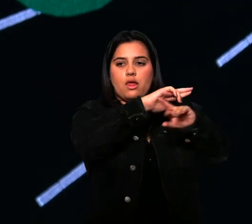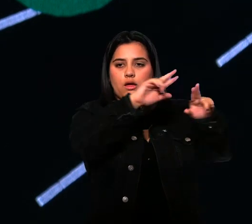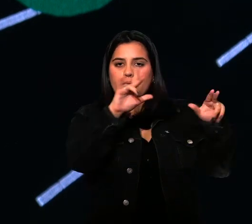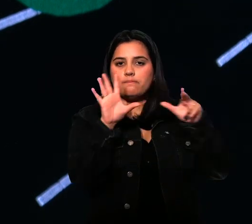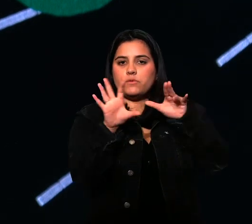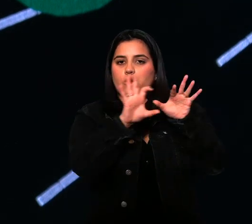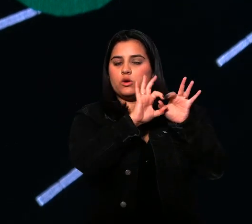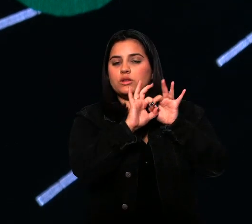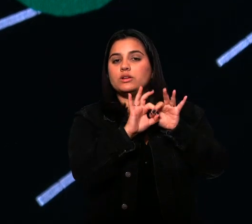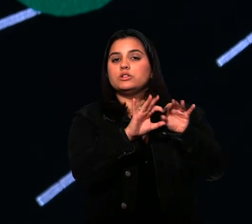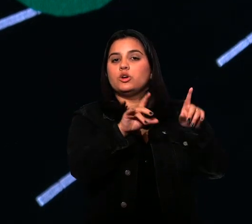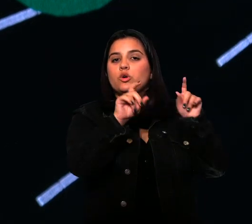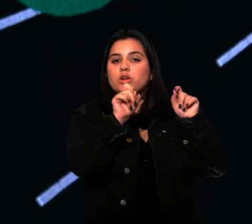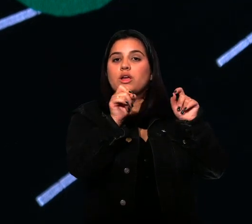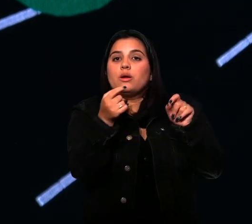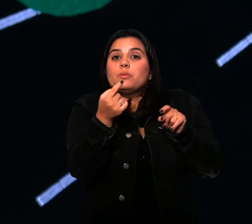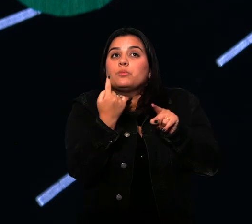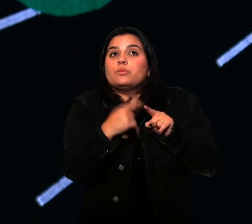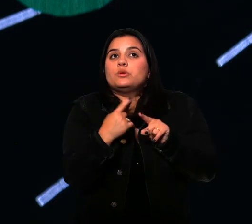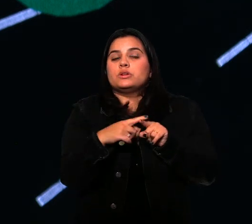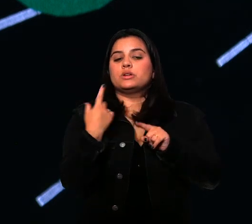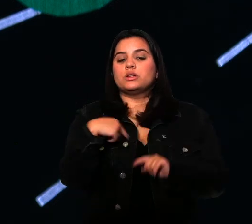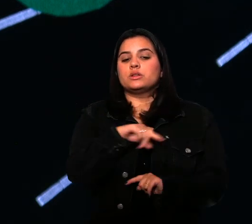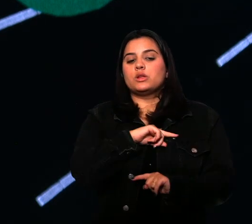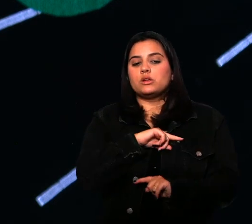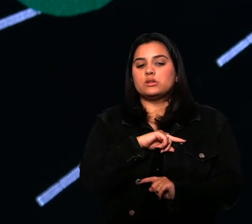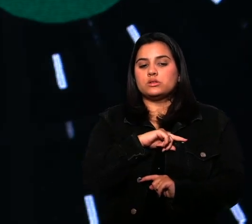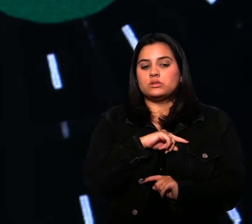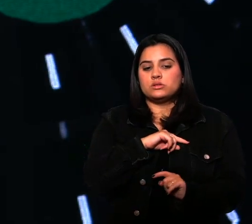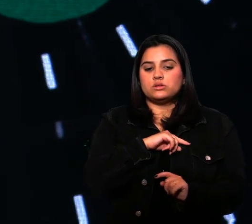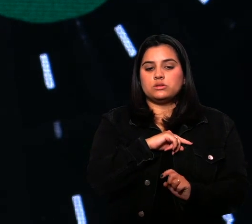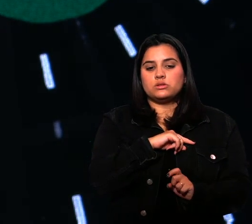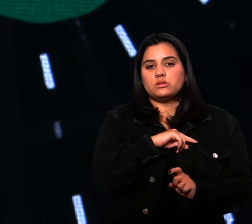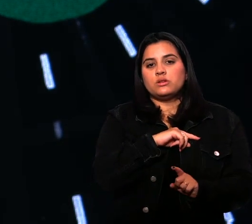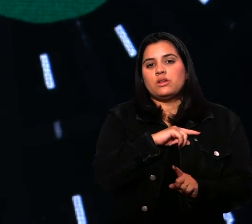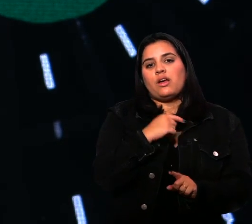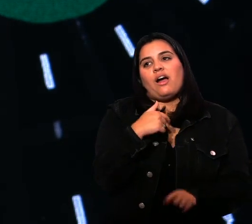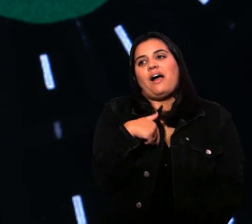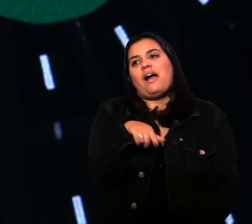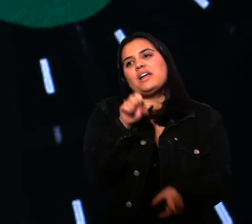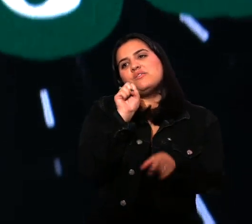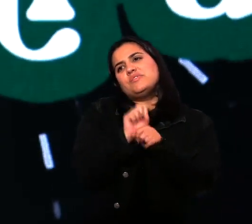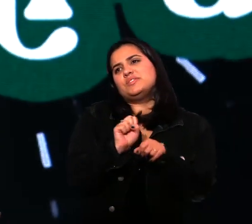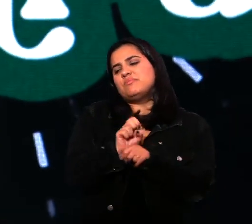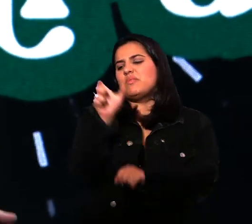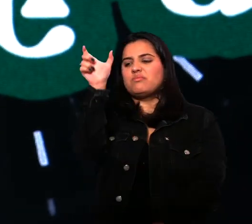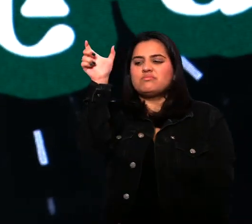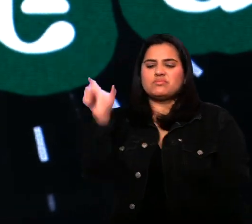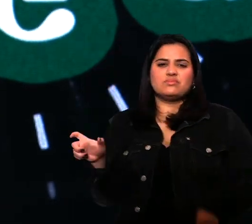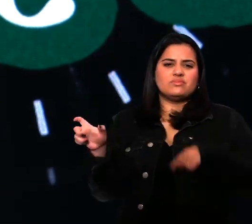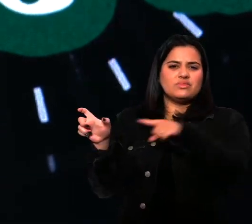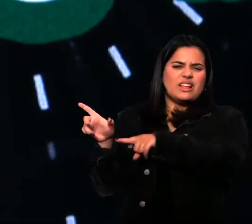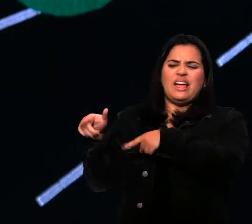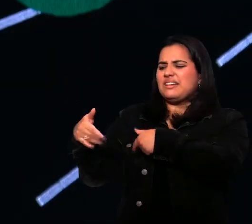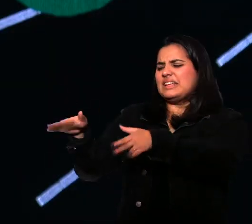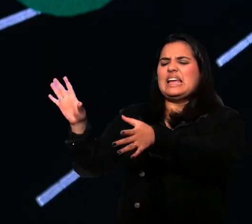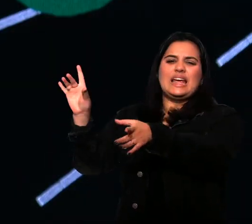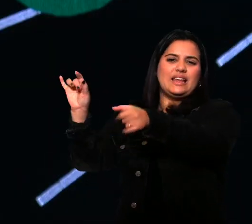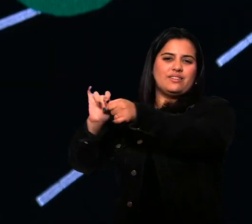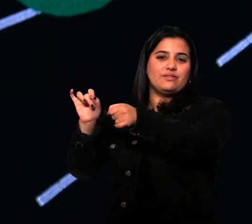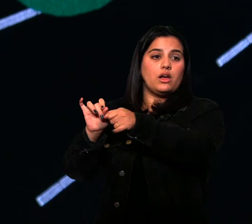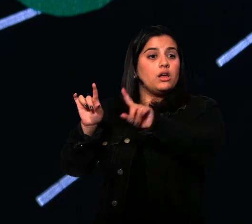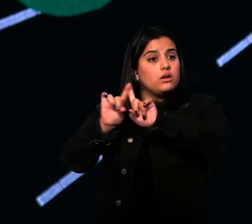gente fica muito esperando, na verdade, o outro fazer alguma coisa. Mas quem Deus quer